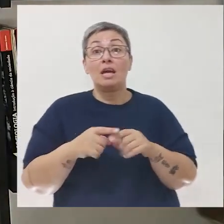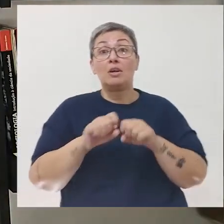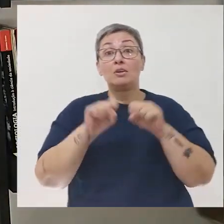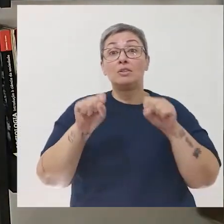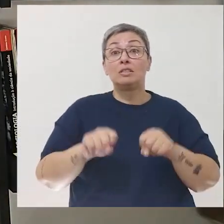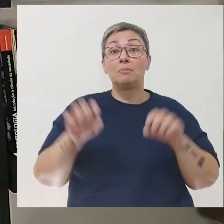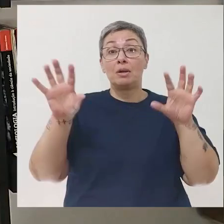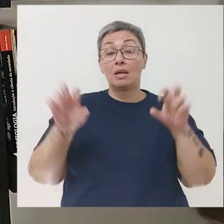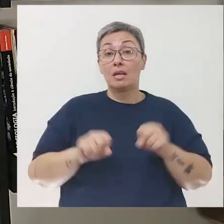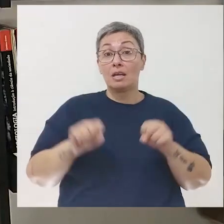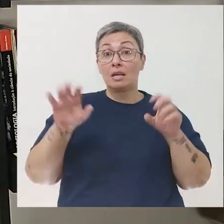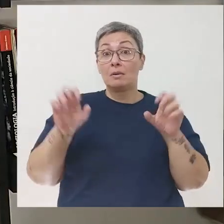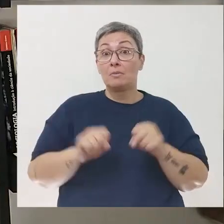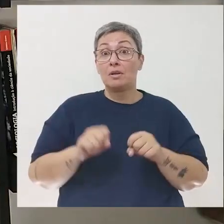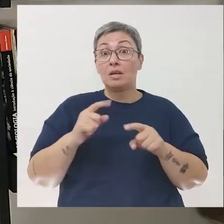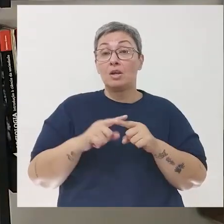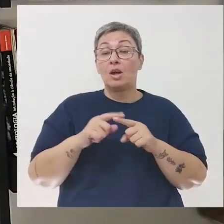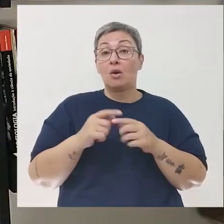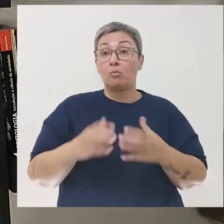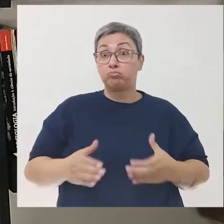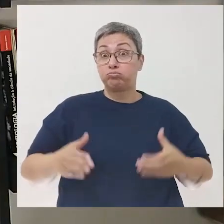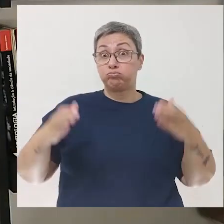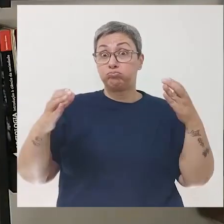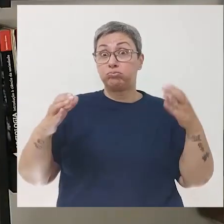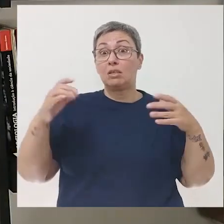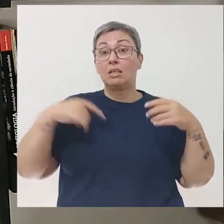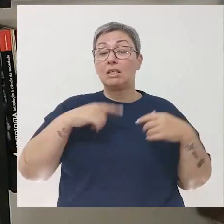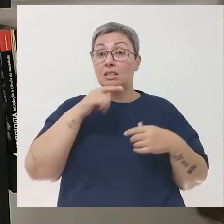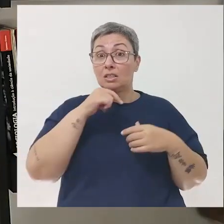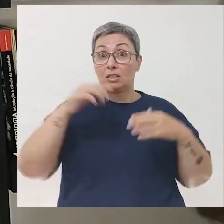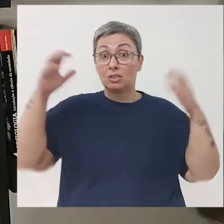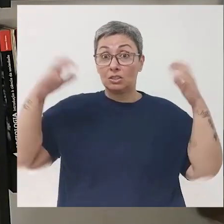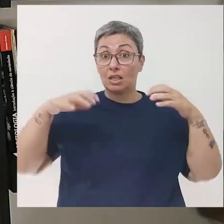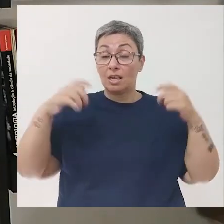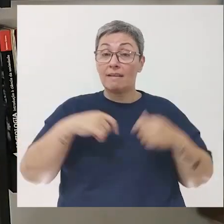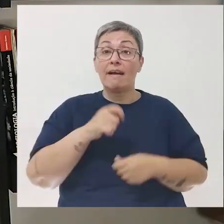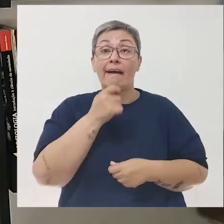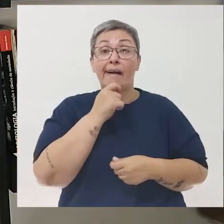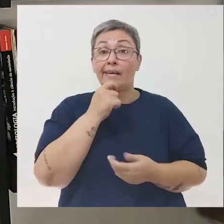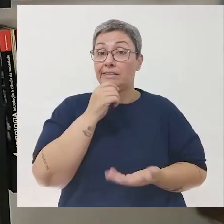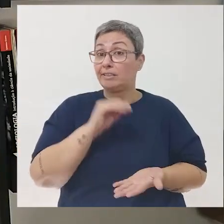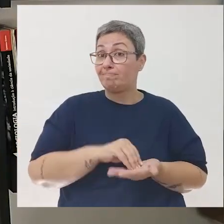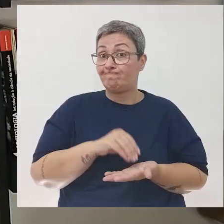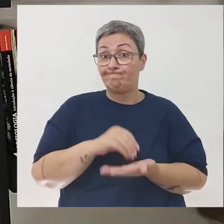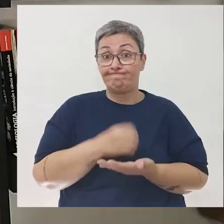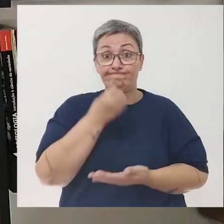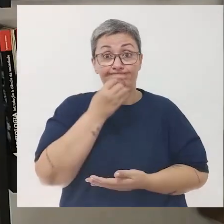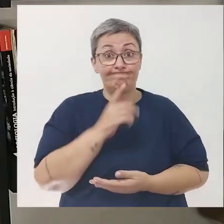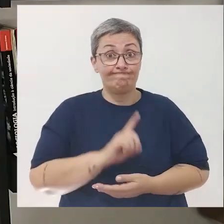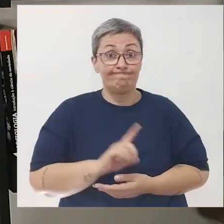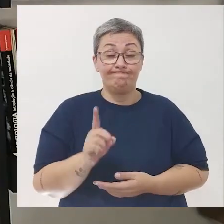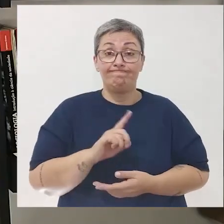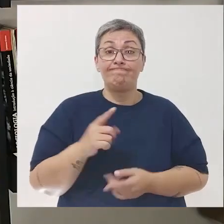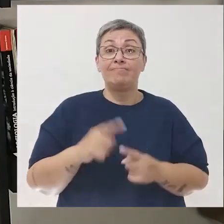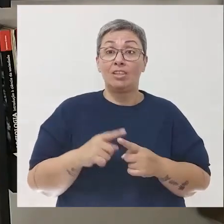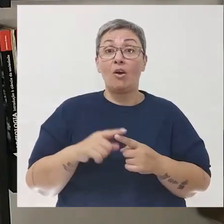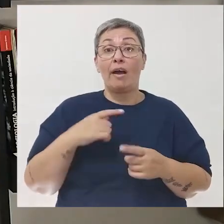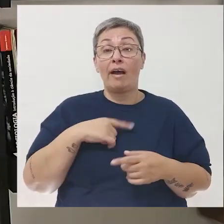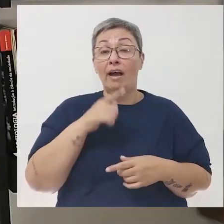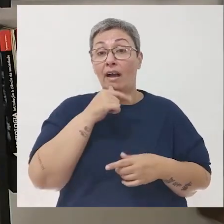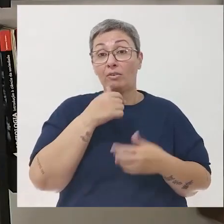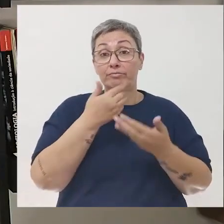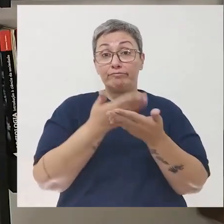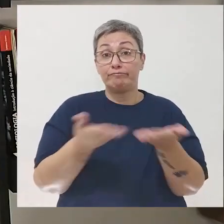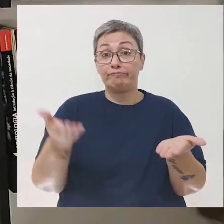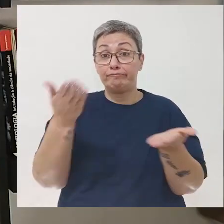sistema de captação, ou seja, o de colher toda a água, toda essa água, ainda é insuficiente. Então, muita dessa